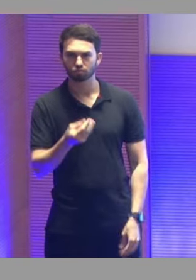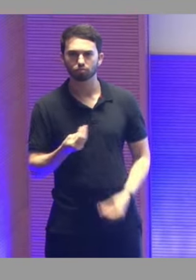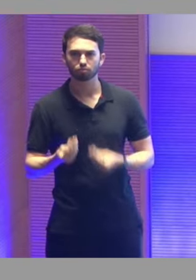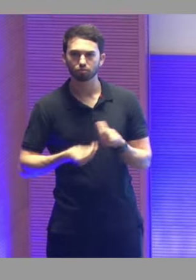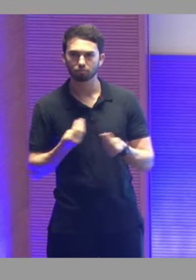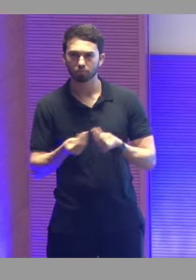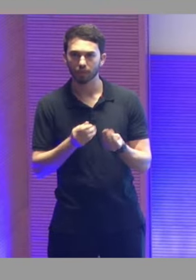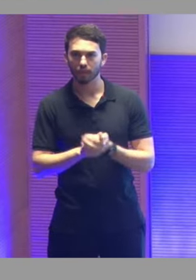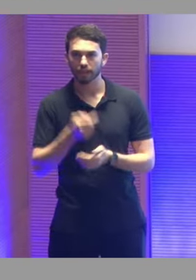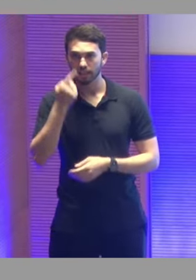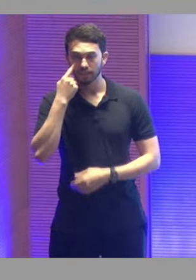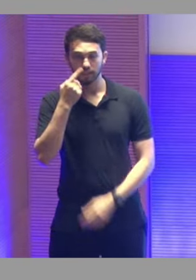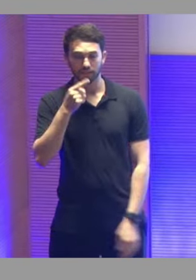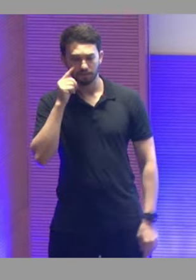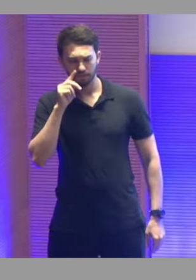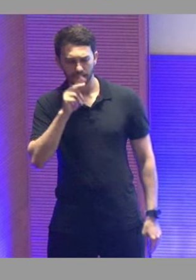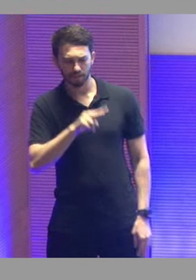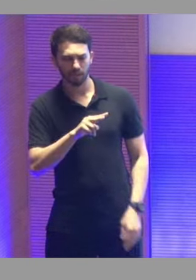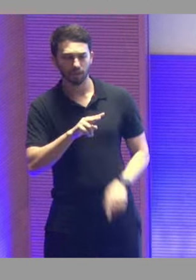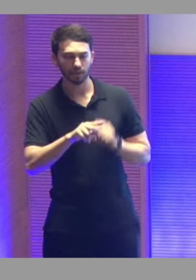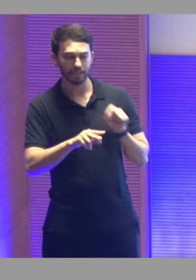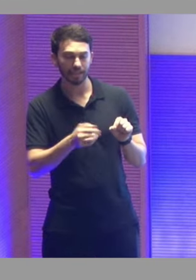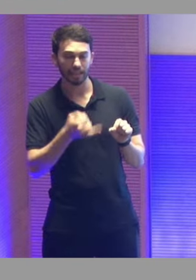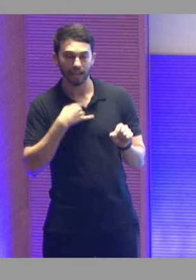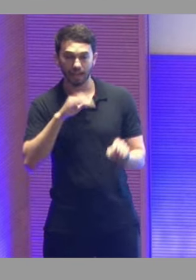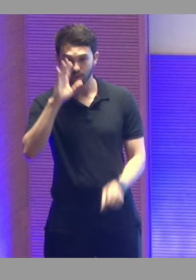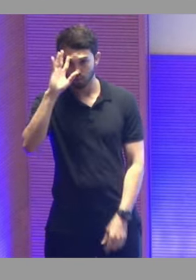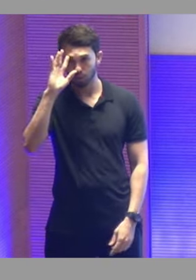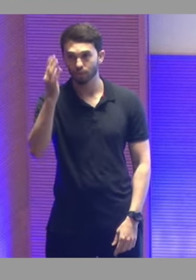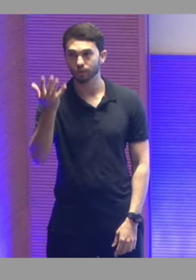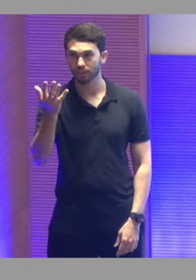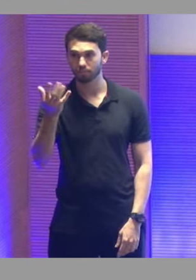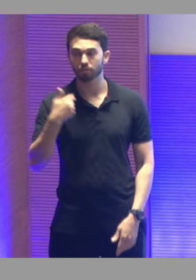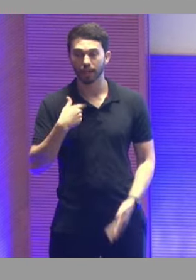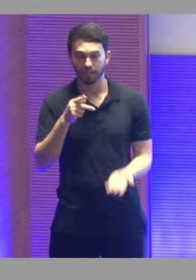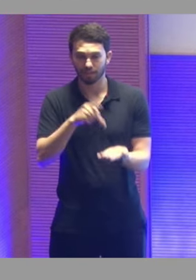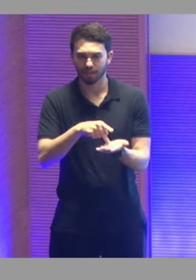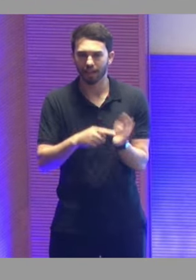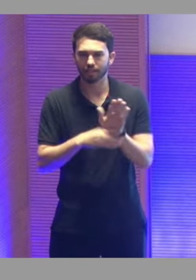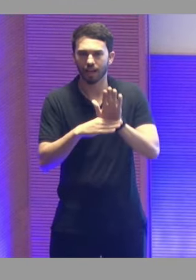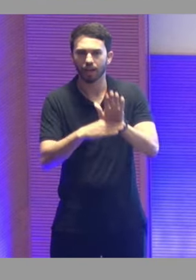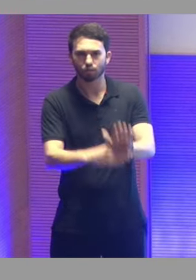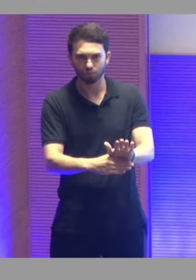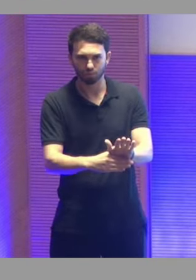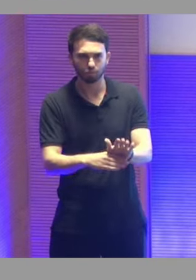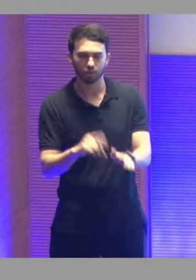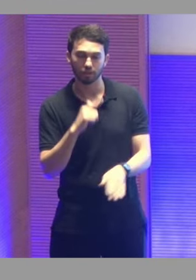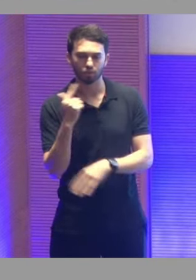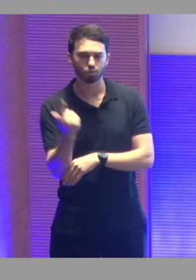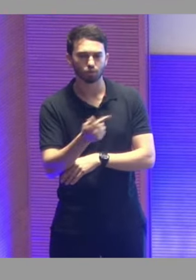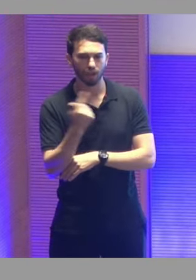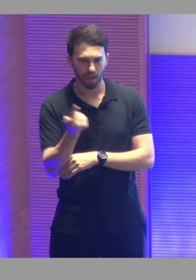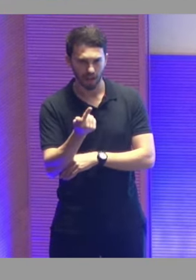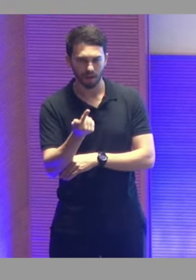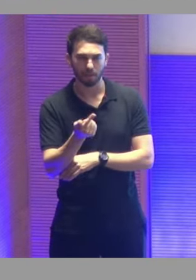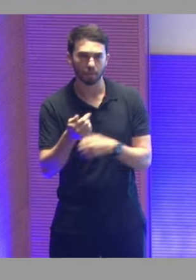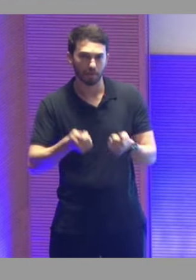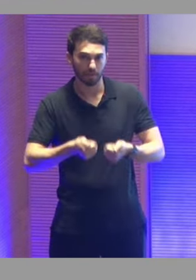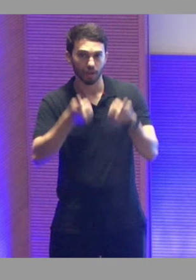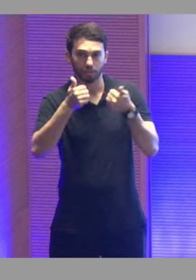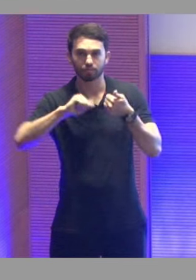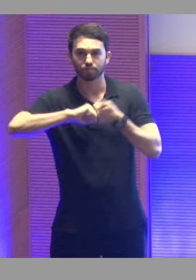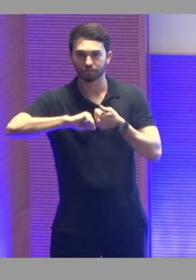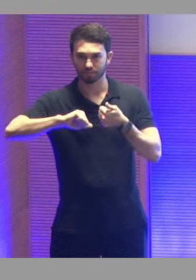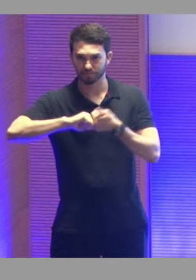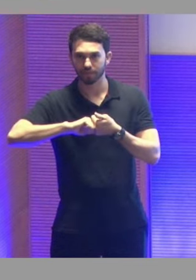buscou verificar se a a solução ela contribui em linhas Gerais para uma maior